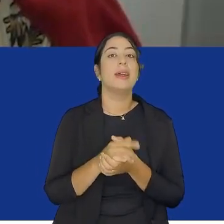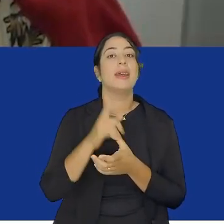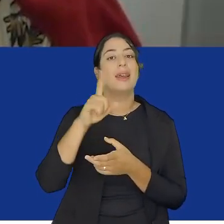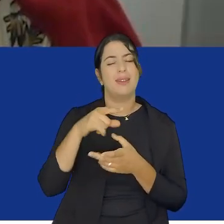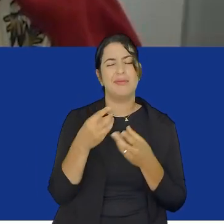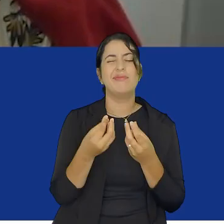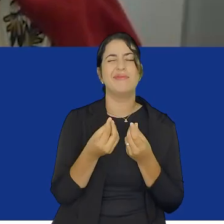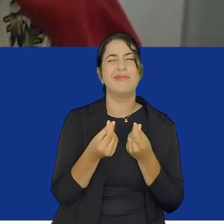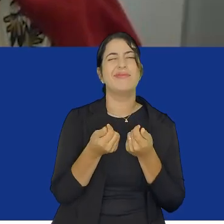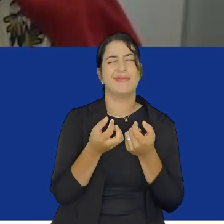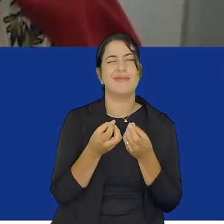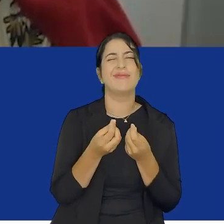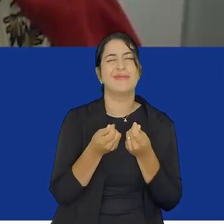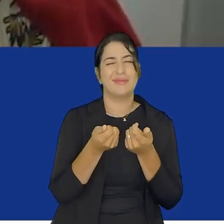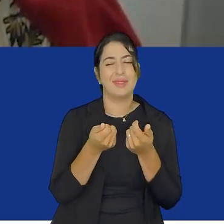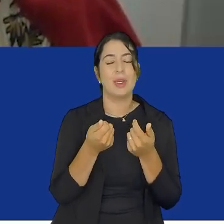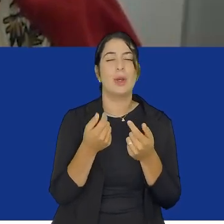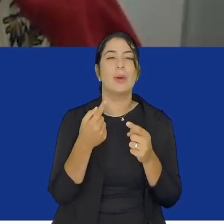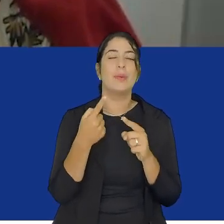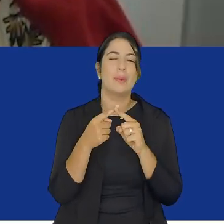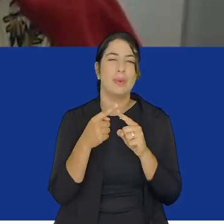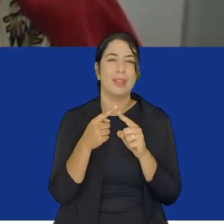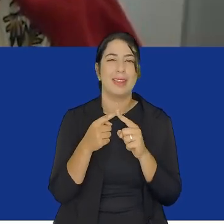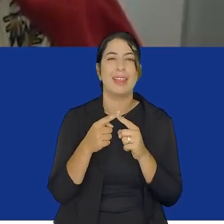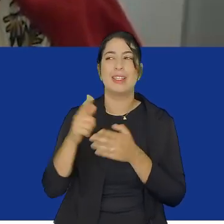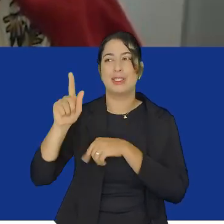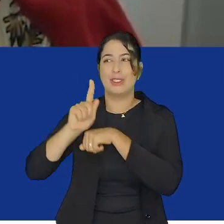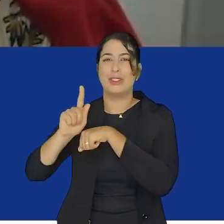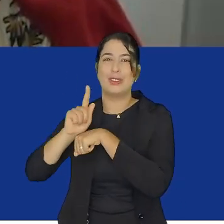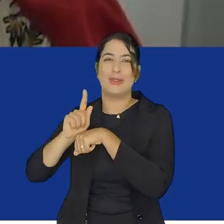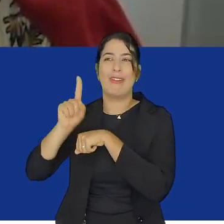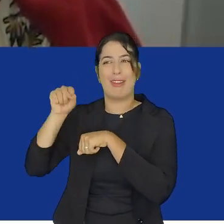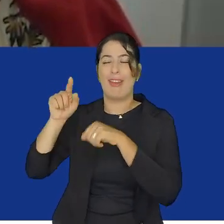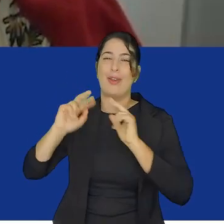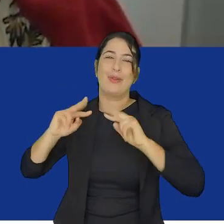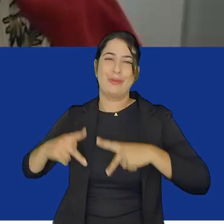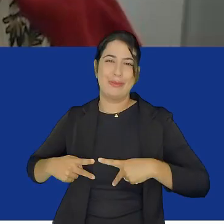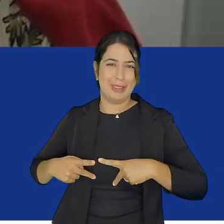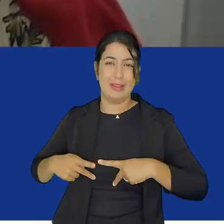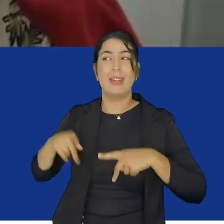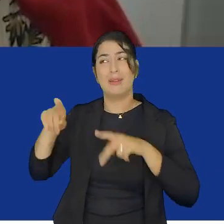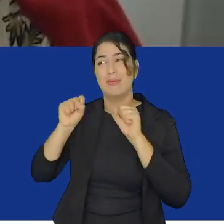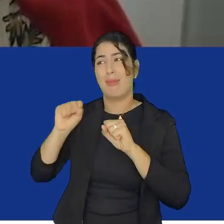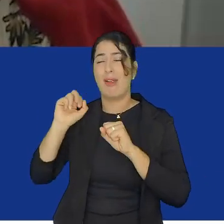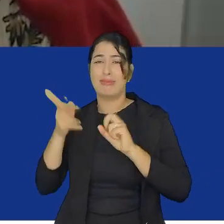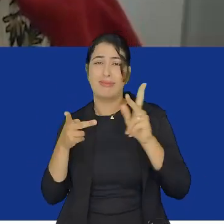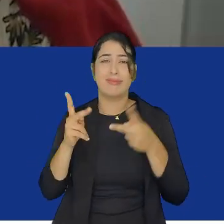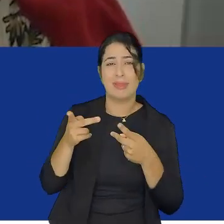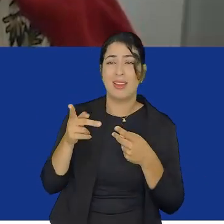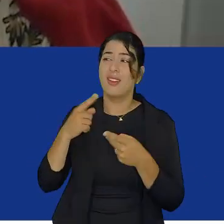é bem sensível, né, quando a gente traz esse lugar do gestor também como ser humano que também erra e que tem um